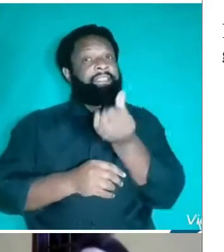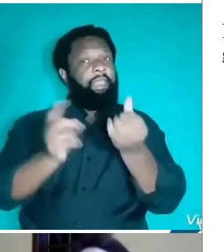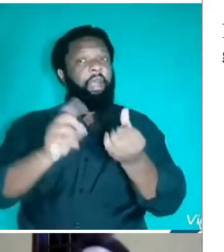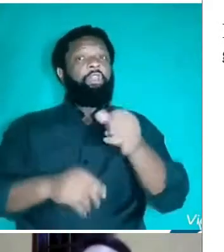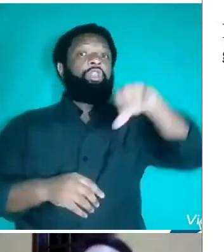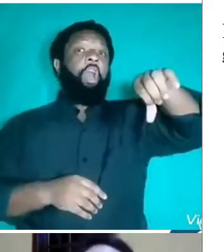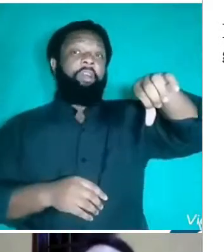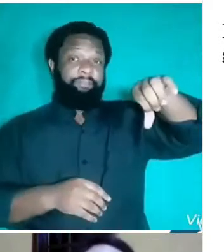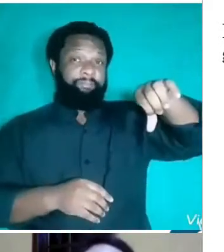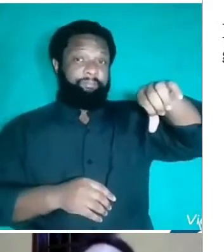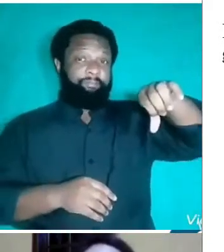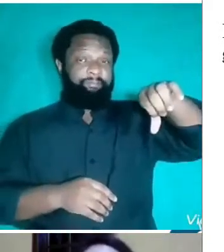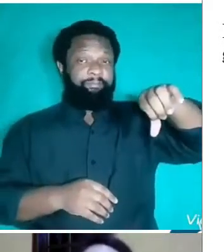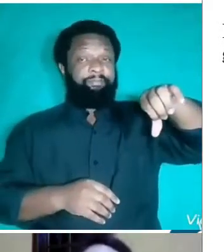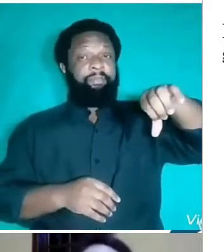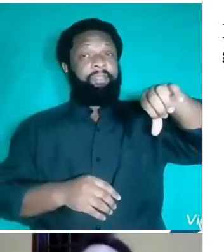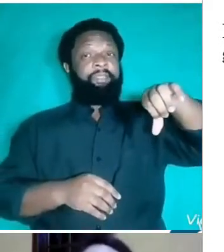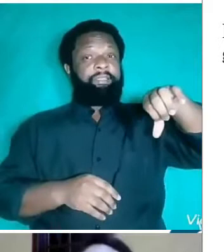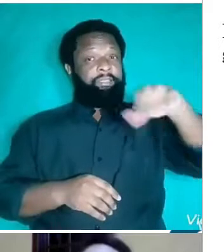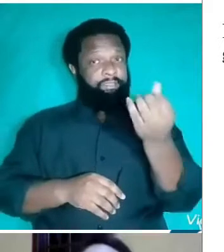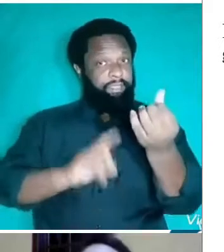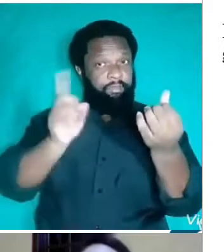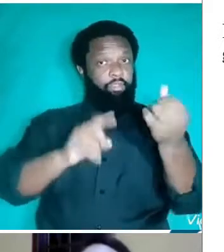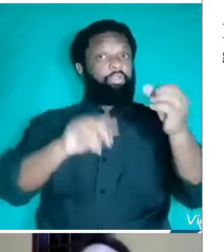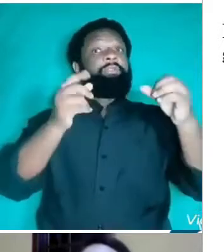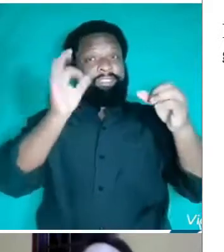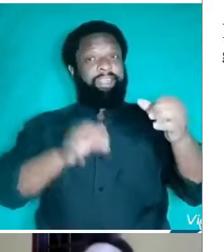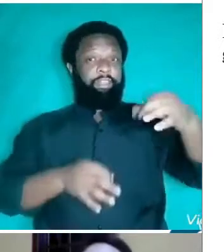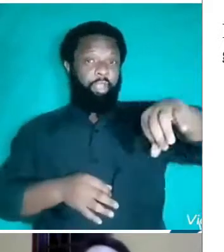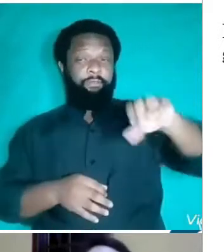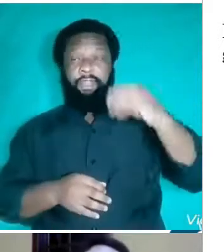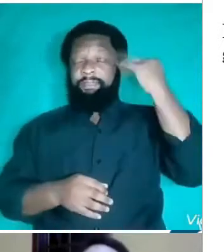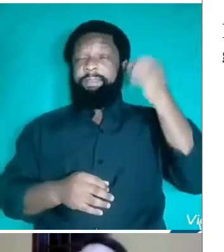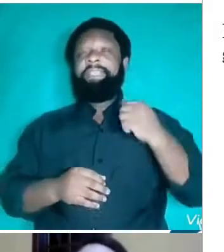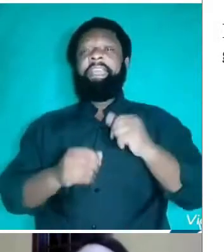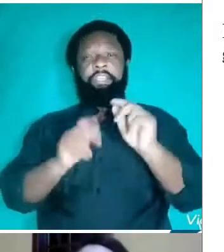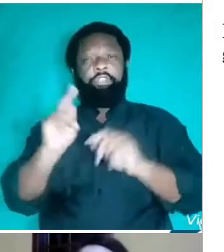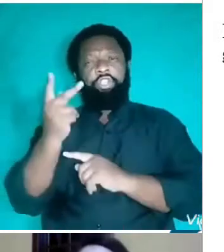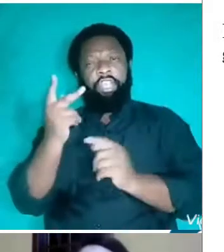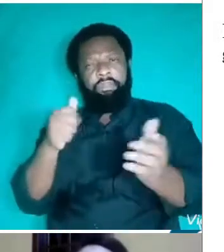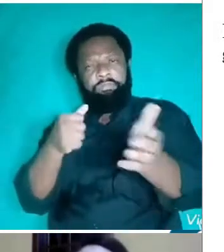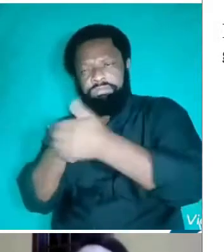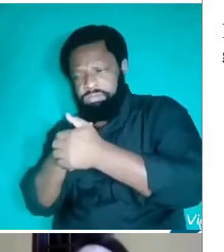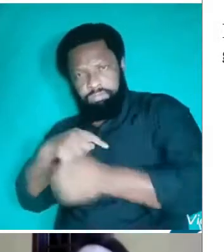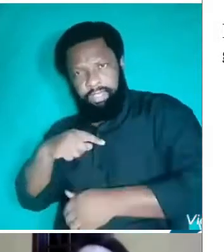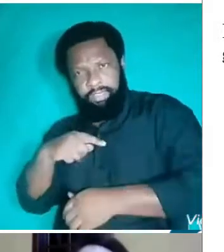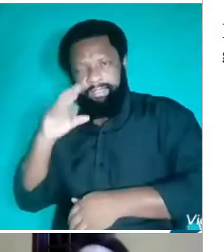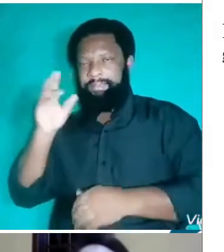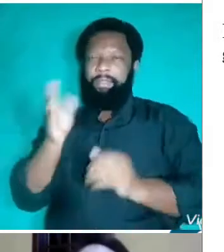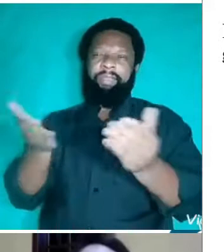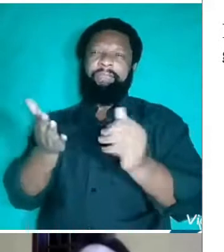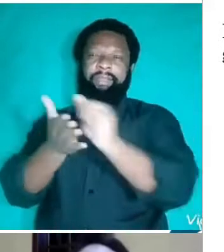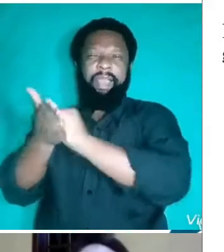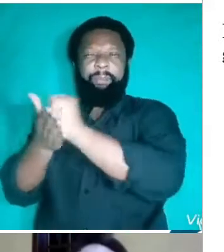9 átomos de hidrogênio. Vamos ver se existem hidrogênios subentendidos. Eu vou apagar